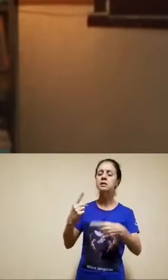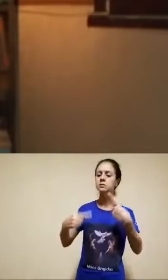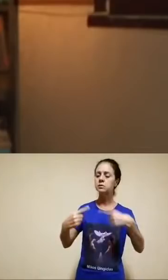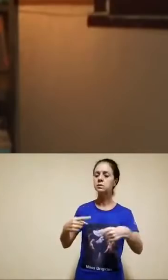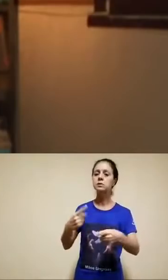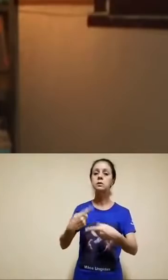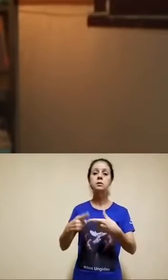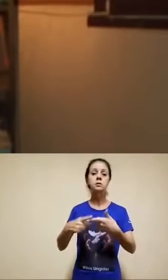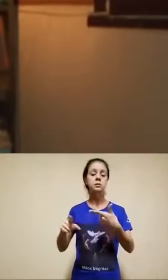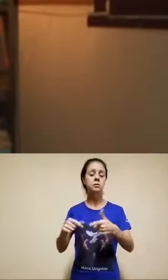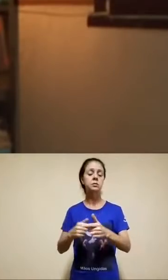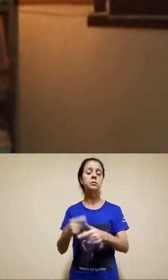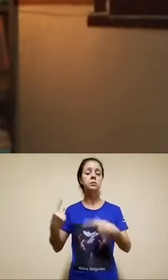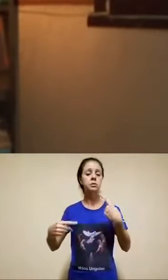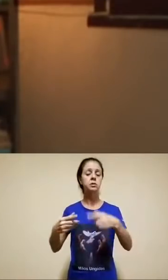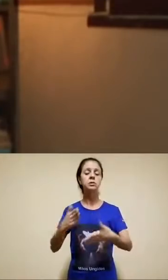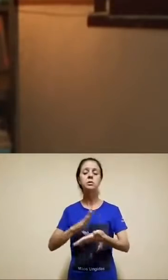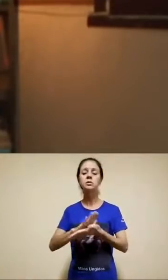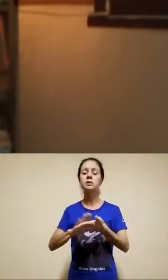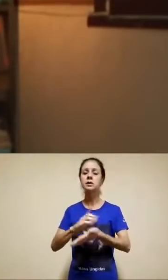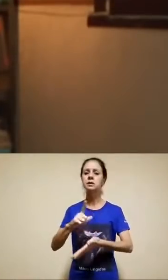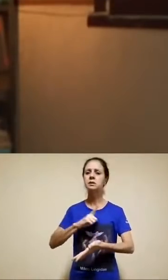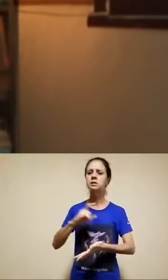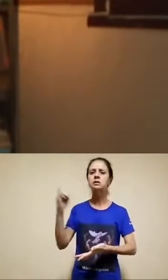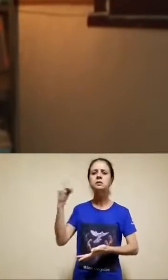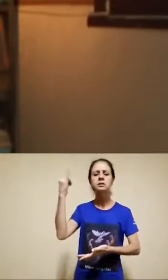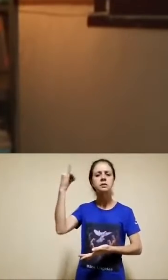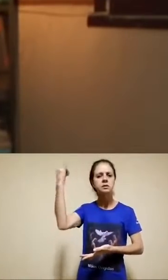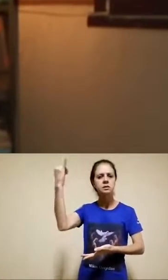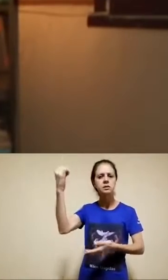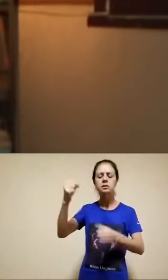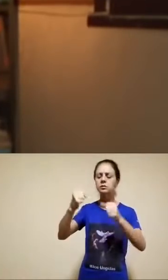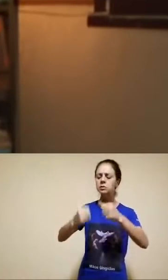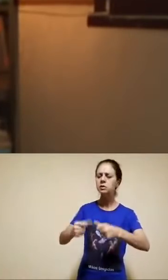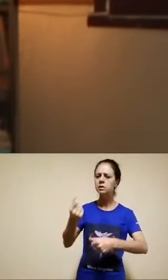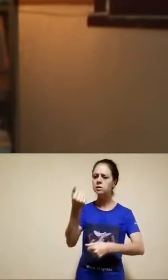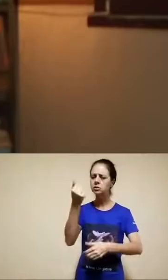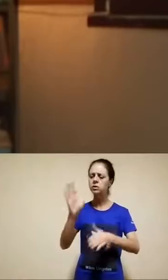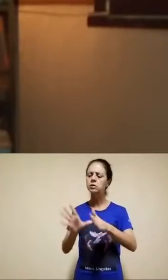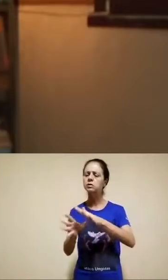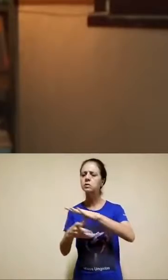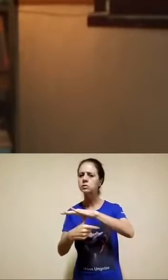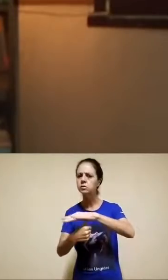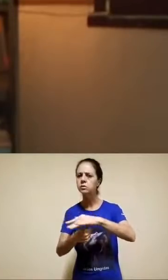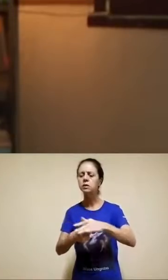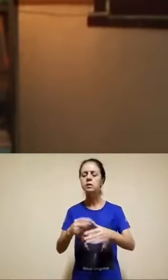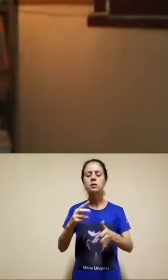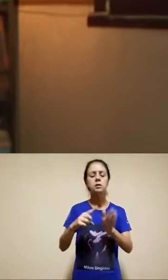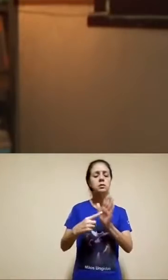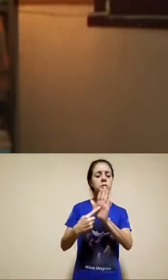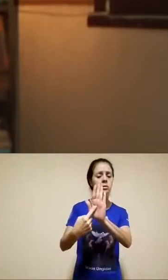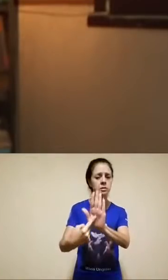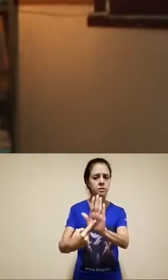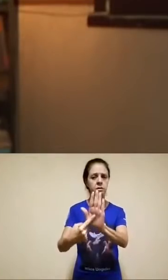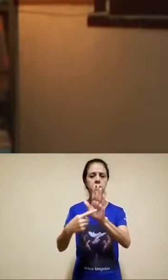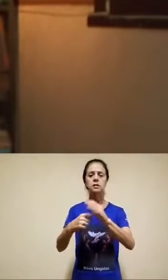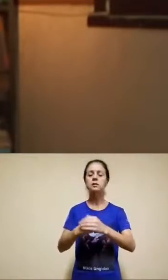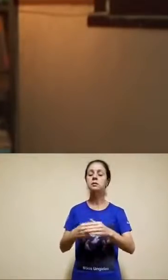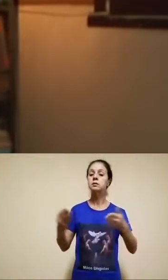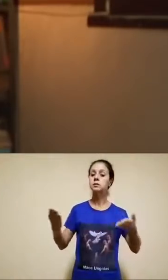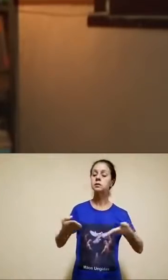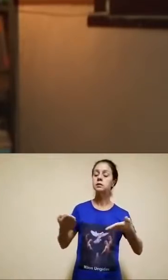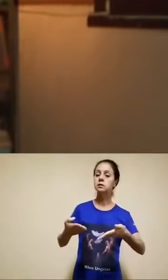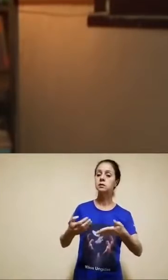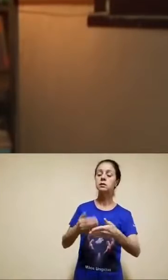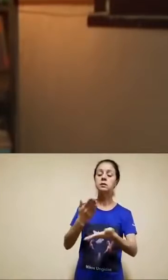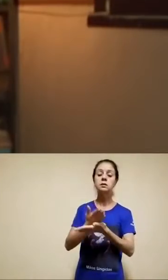tem nada a ver, em que o que vale é o poder do dinheiro, a corrupção, vem à tona aí todos esses fatos. Então há que se acabar